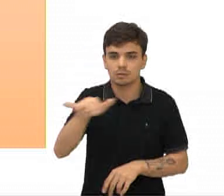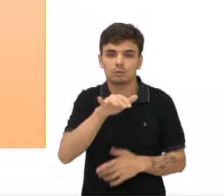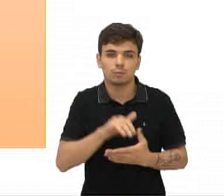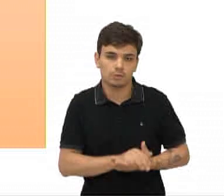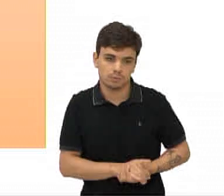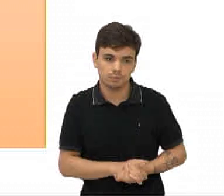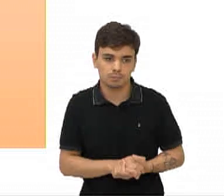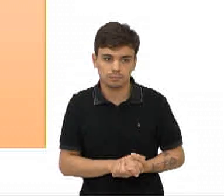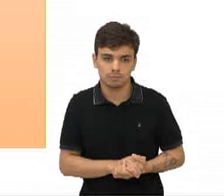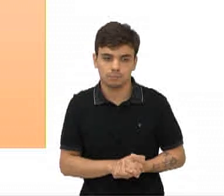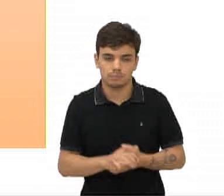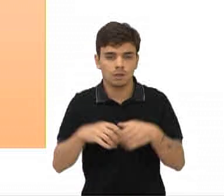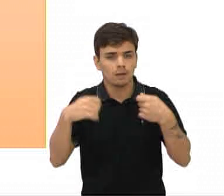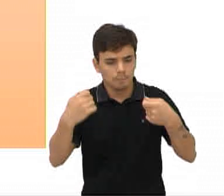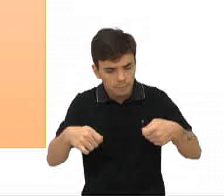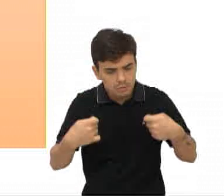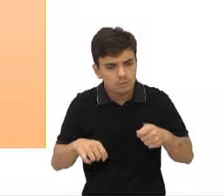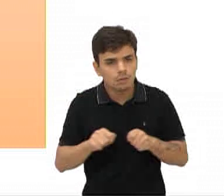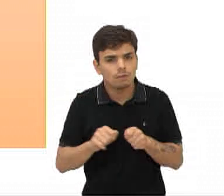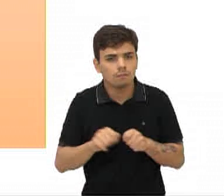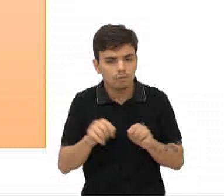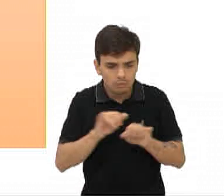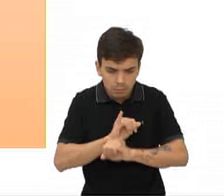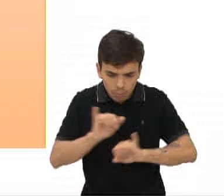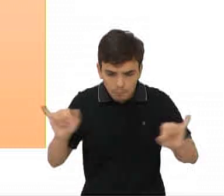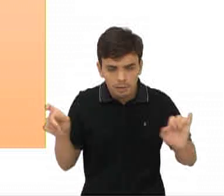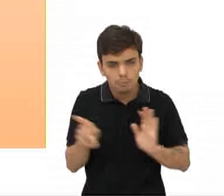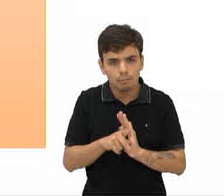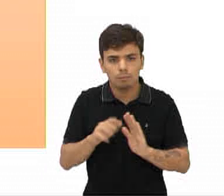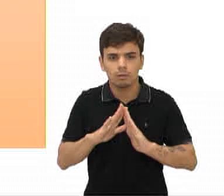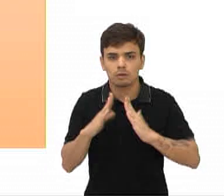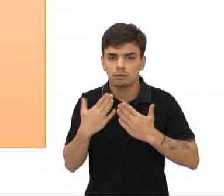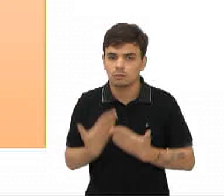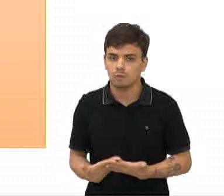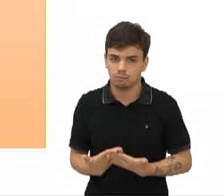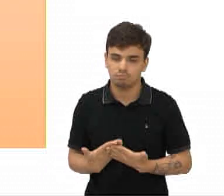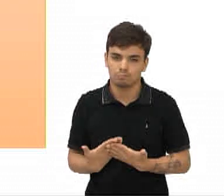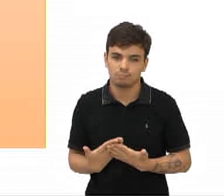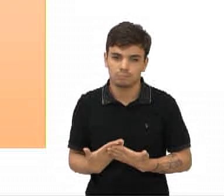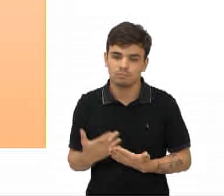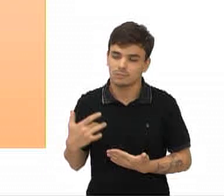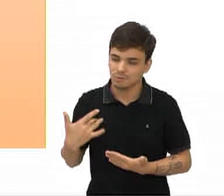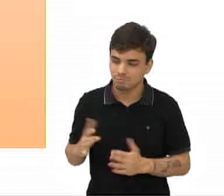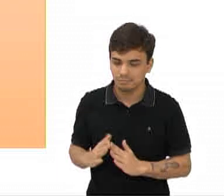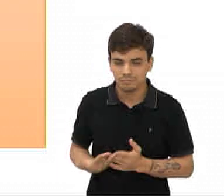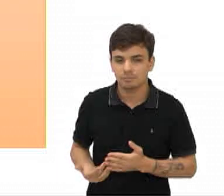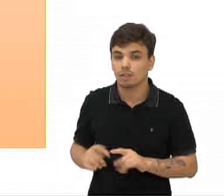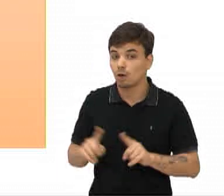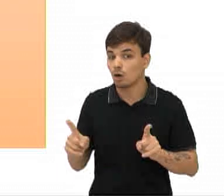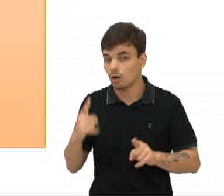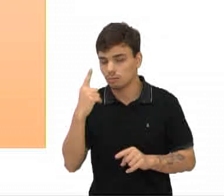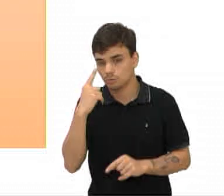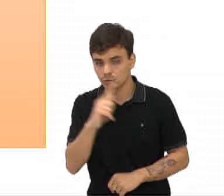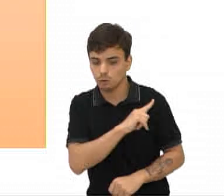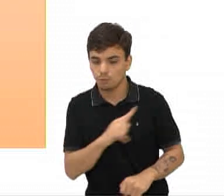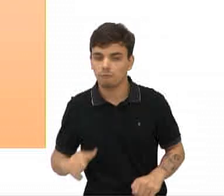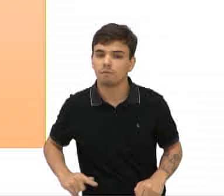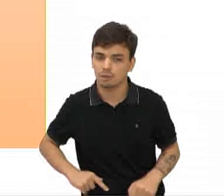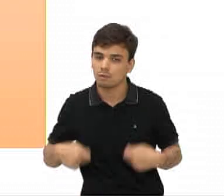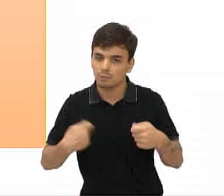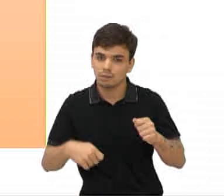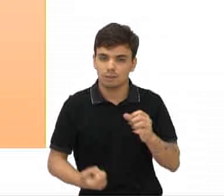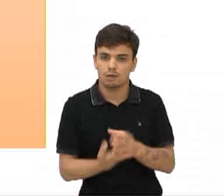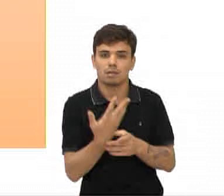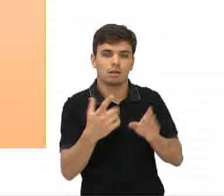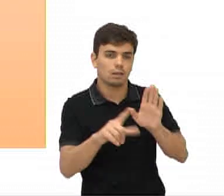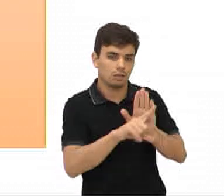né? Deve-se fazer uma campanha nas escolas. Coitado das escolas, né? O governo tem que criar uma lei.